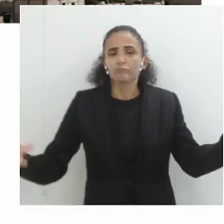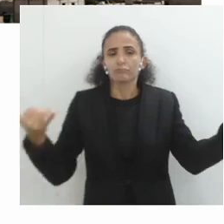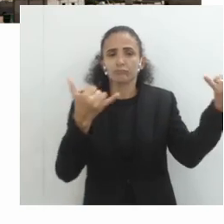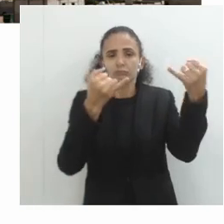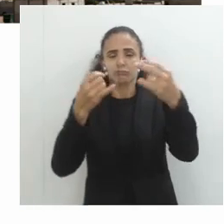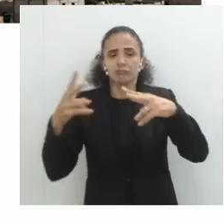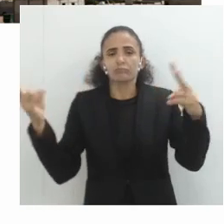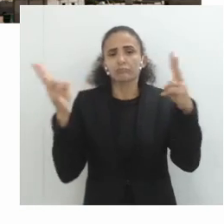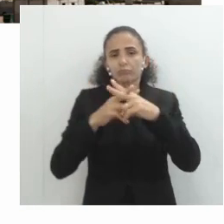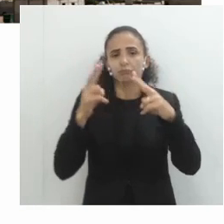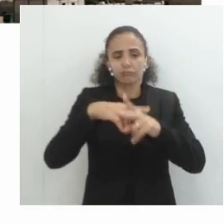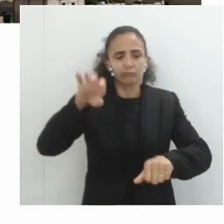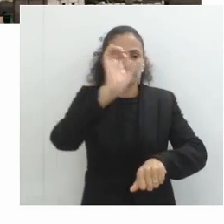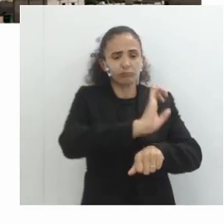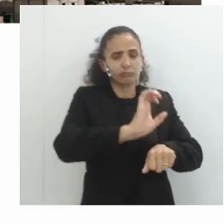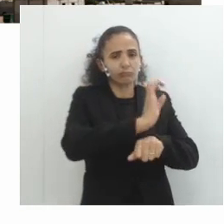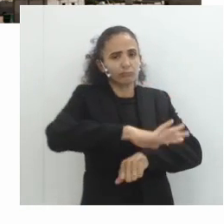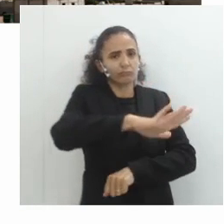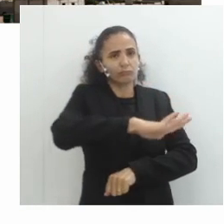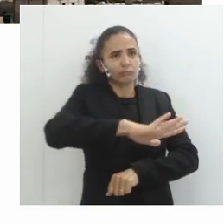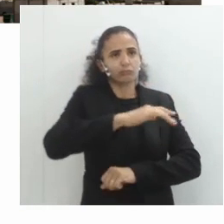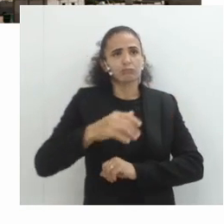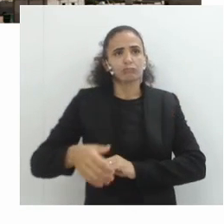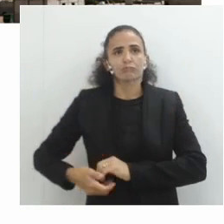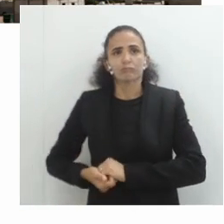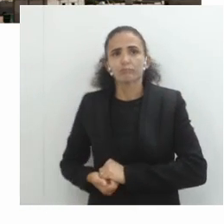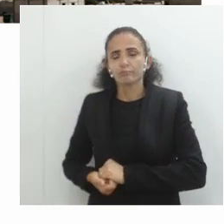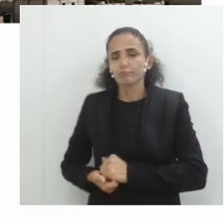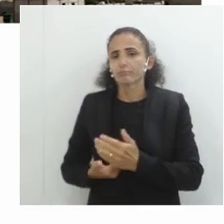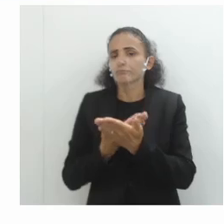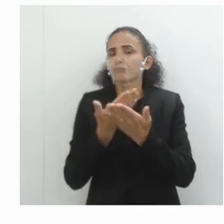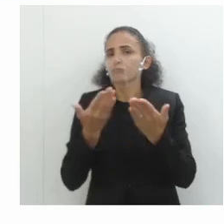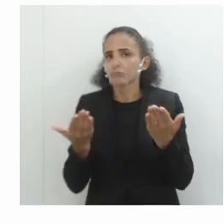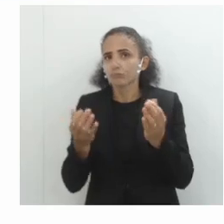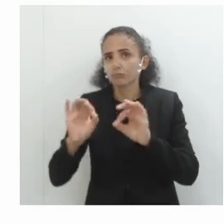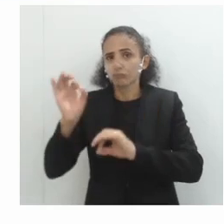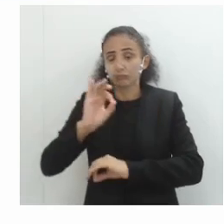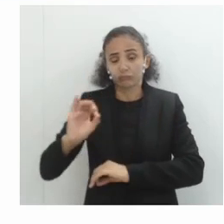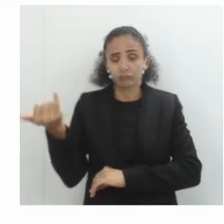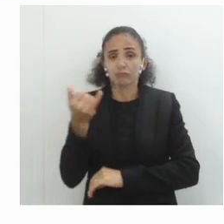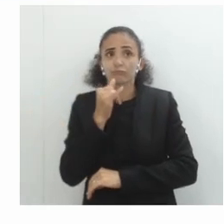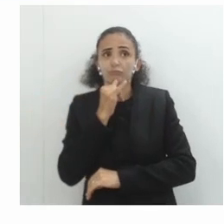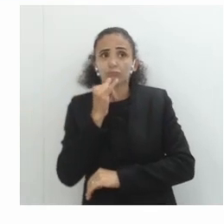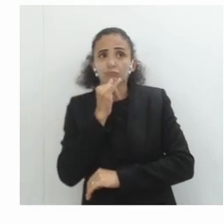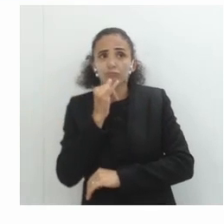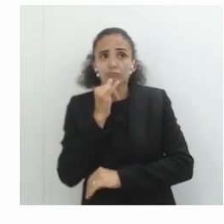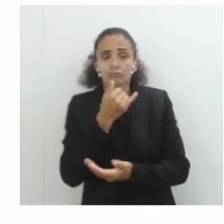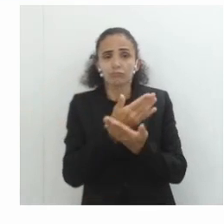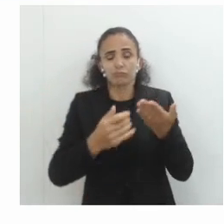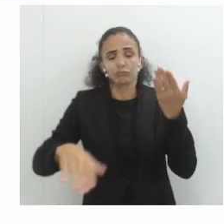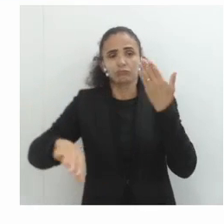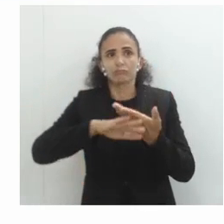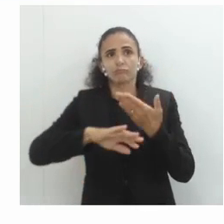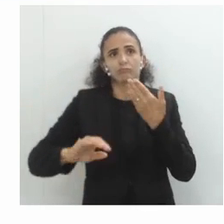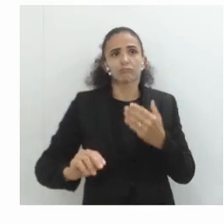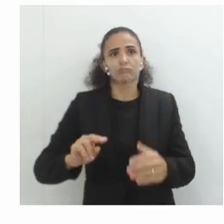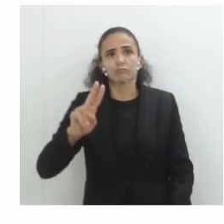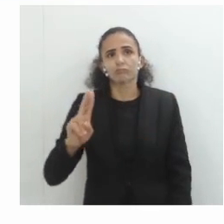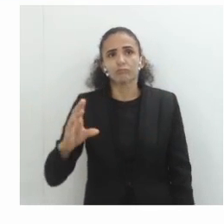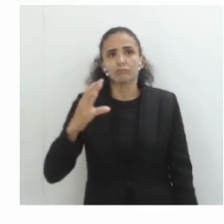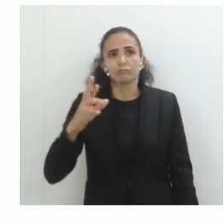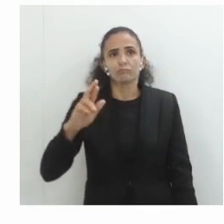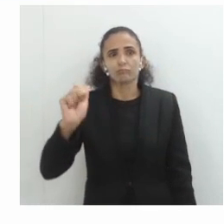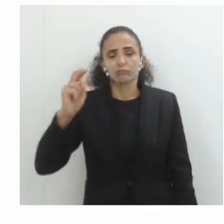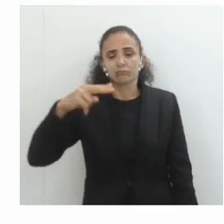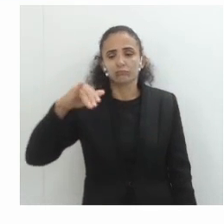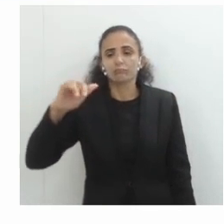controle do seu Estado. E aí eu trouxe também outro exemplo, que é o movimento separatista da Ucrânia,